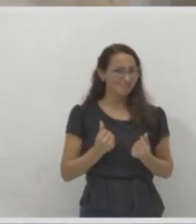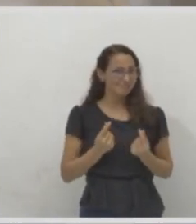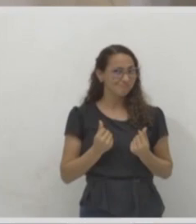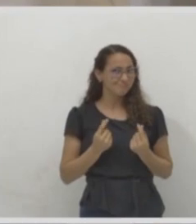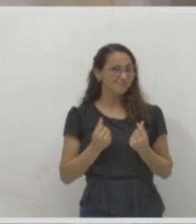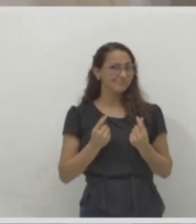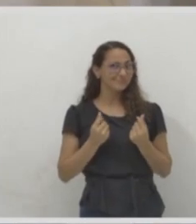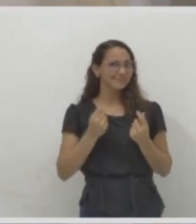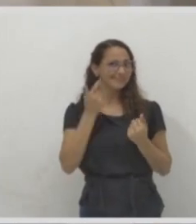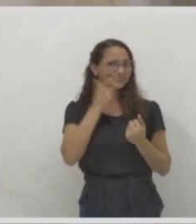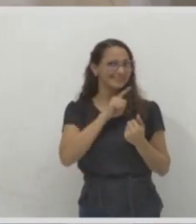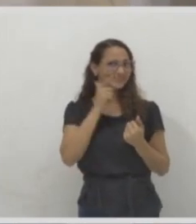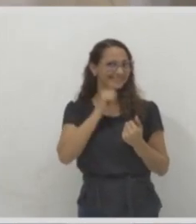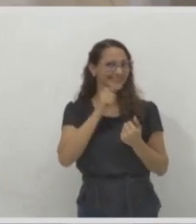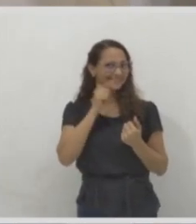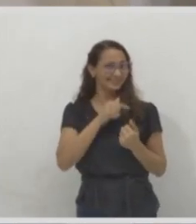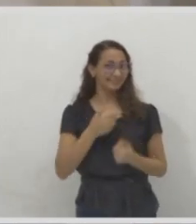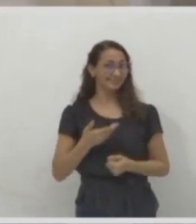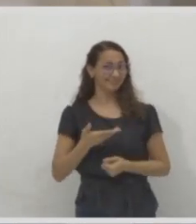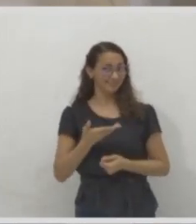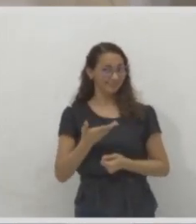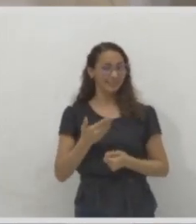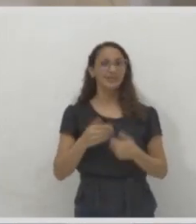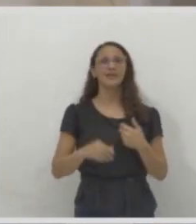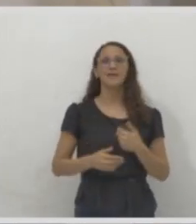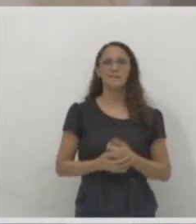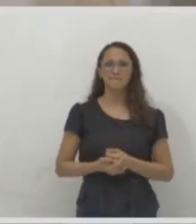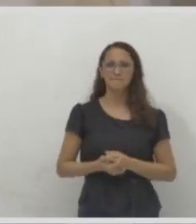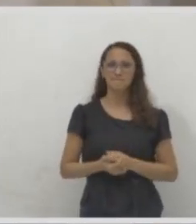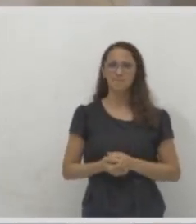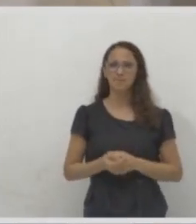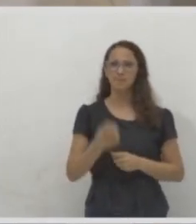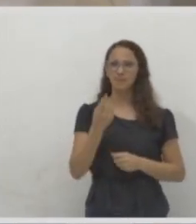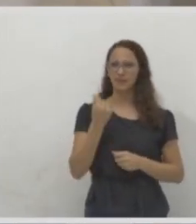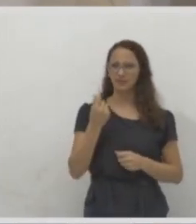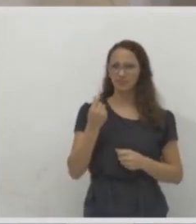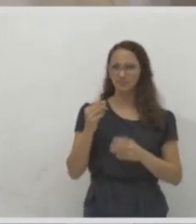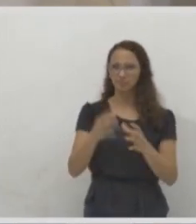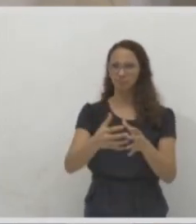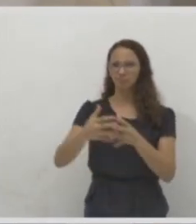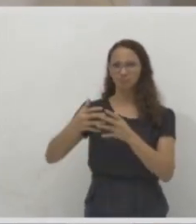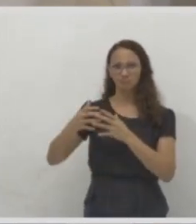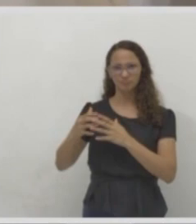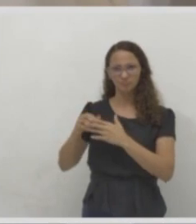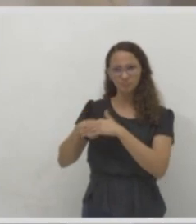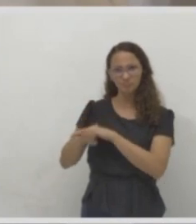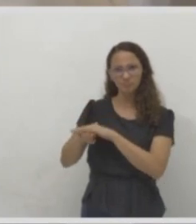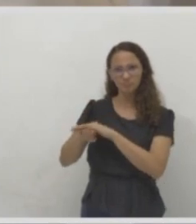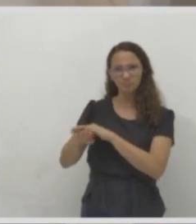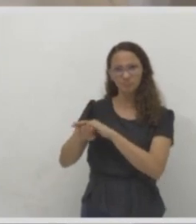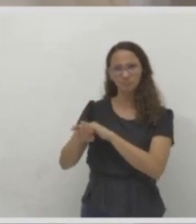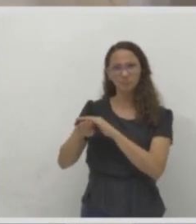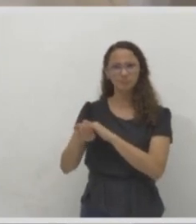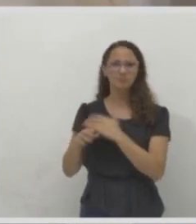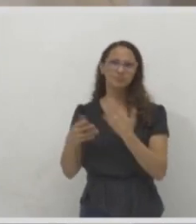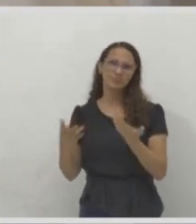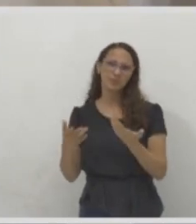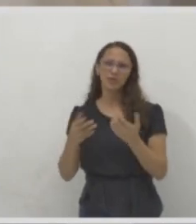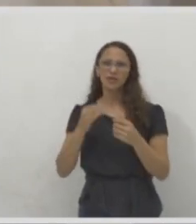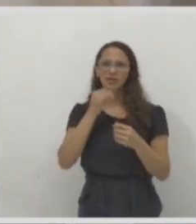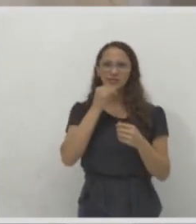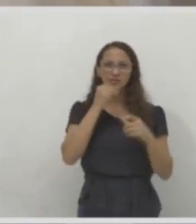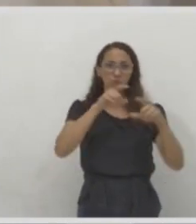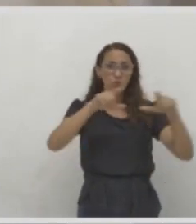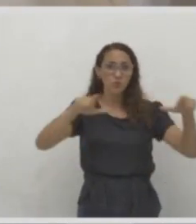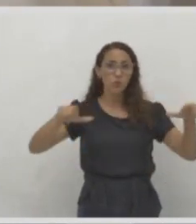né? Eles que ficavam com o dinheiro, eles que se beneficiavam dessa venda, normalmente eram donos de seringais ou